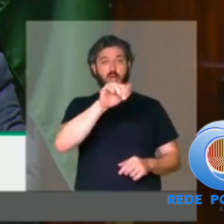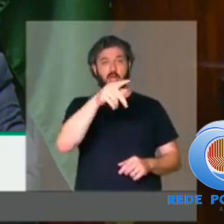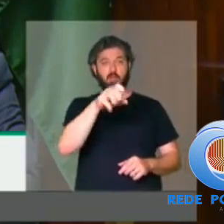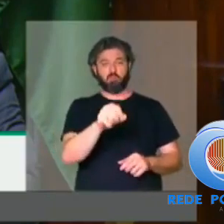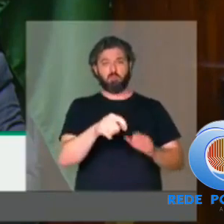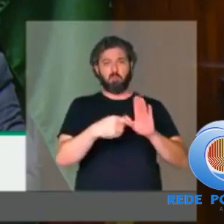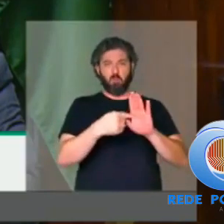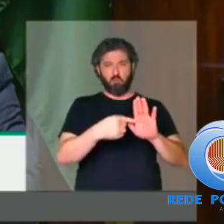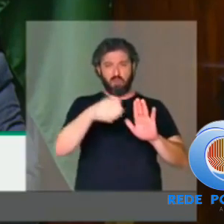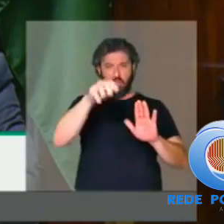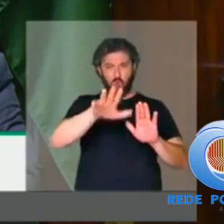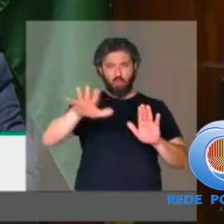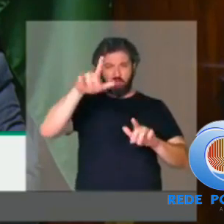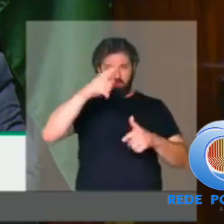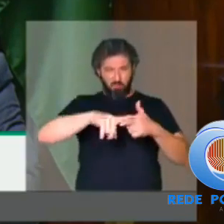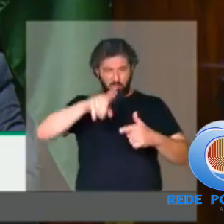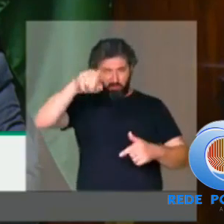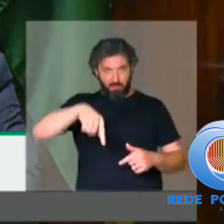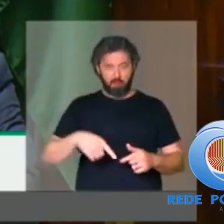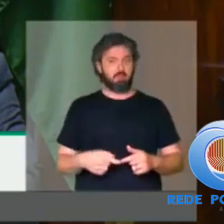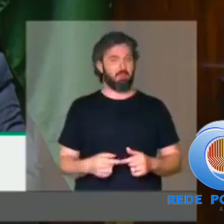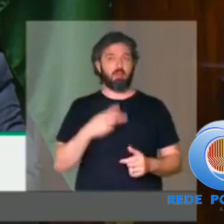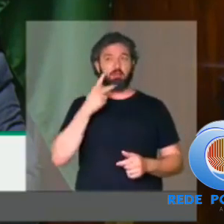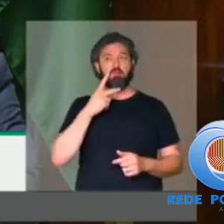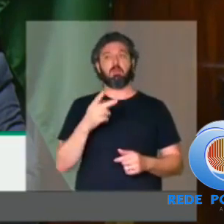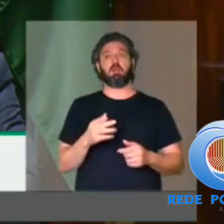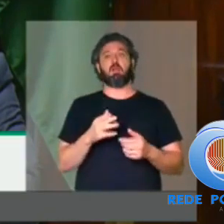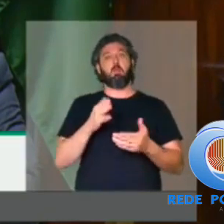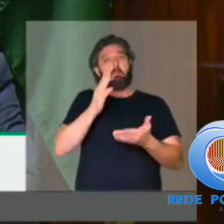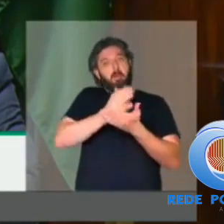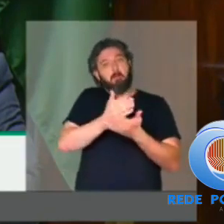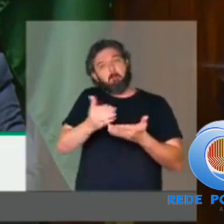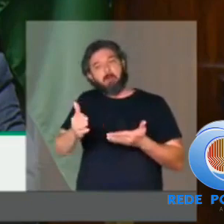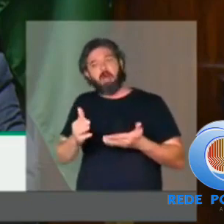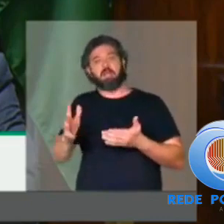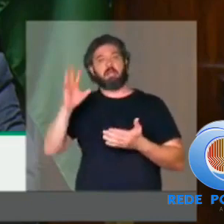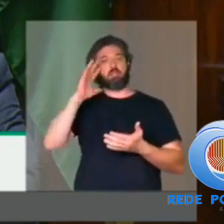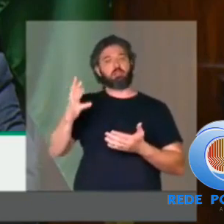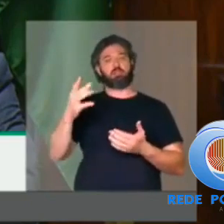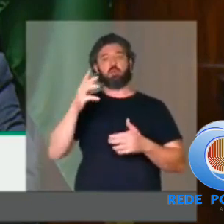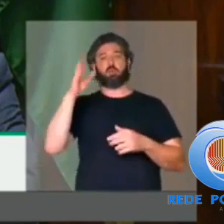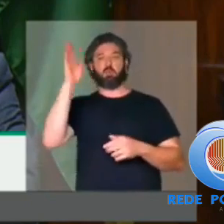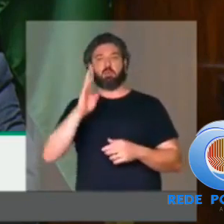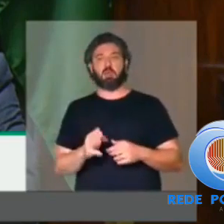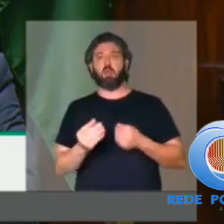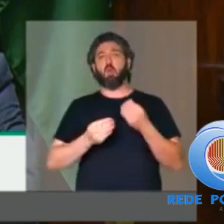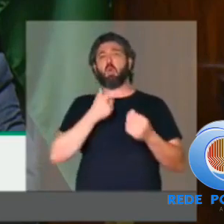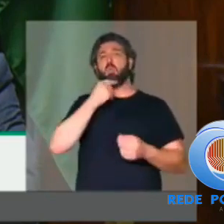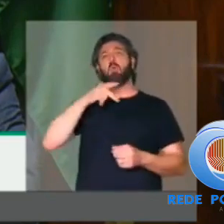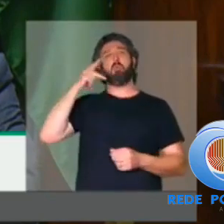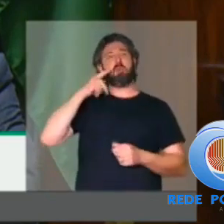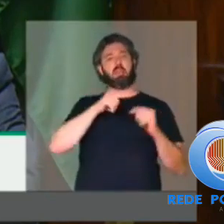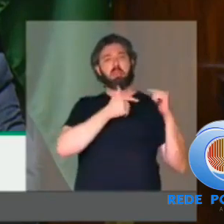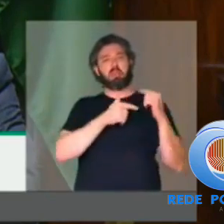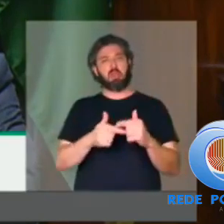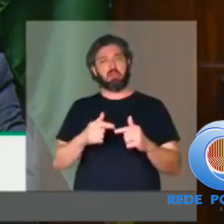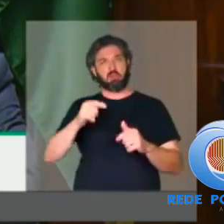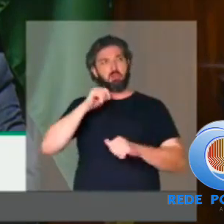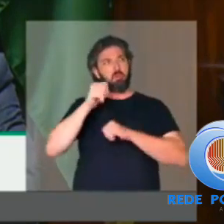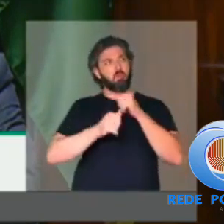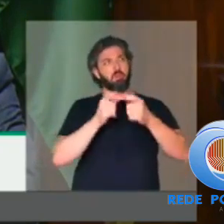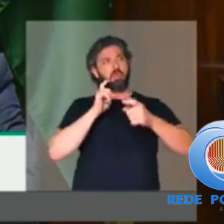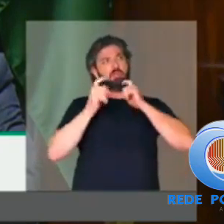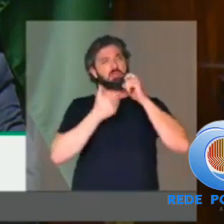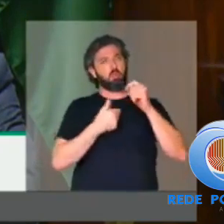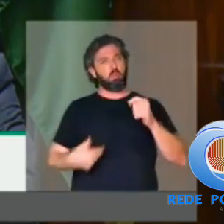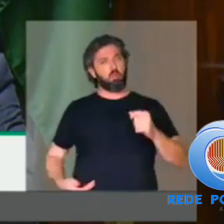Nordeste não é problema. E era, como ele dizia, parte da solução do país. Como é que um dito político tradicional reinventa a